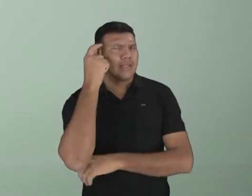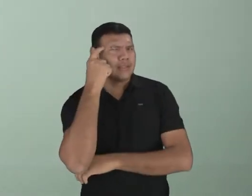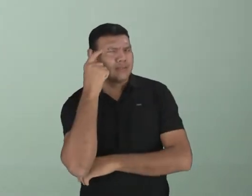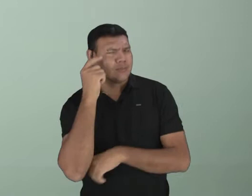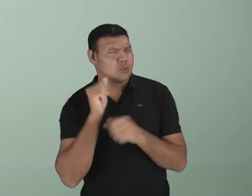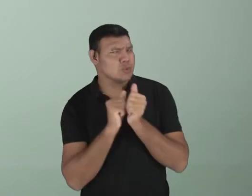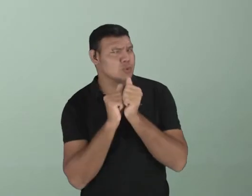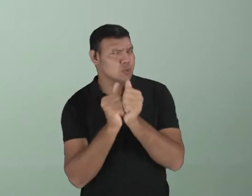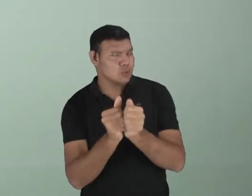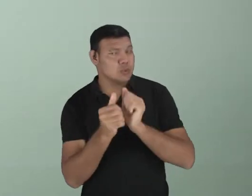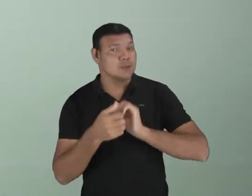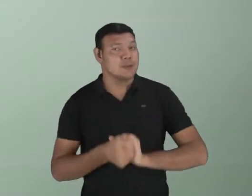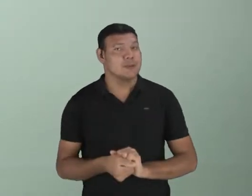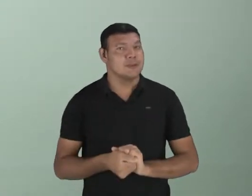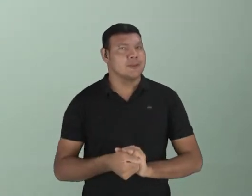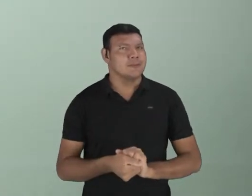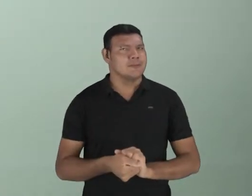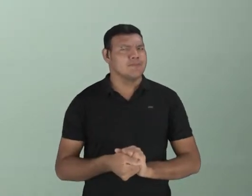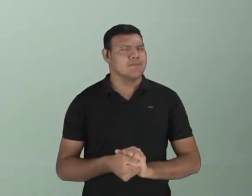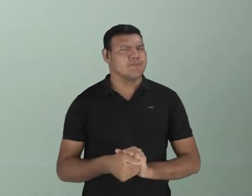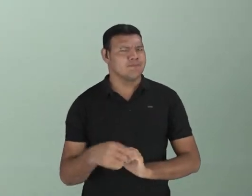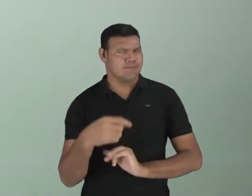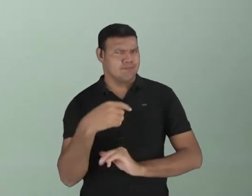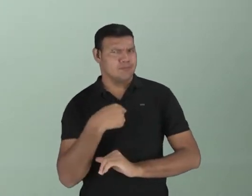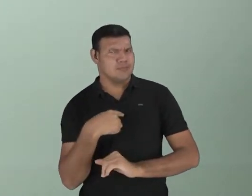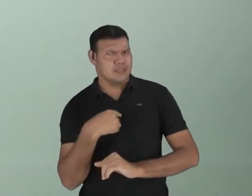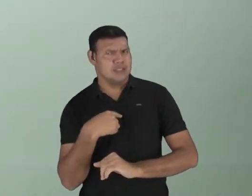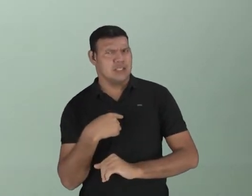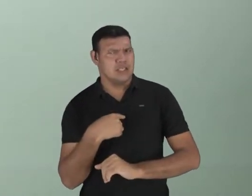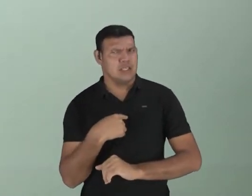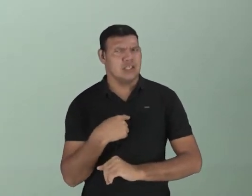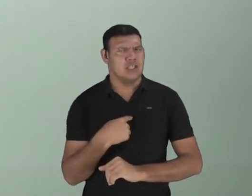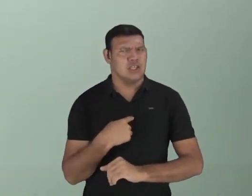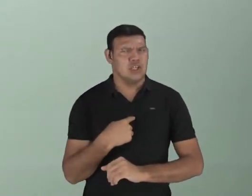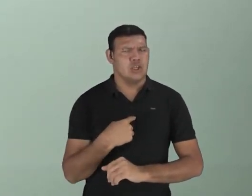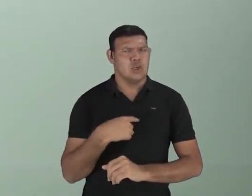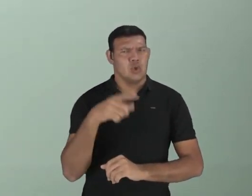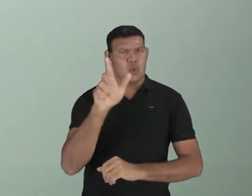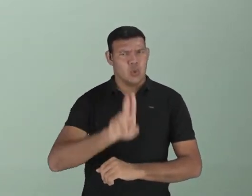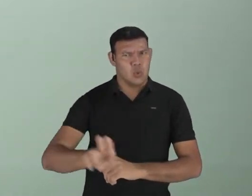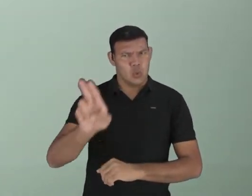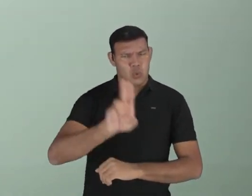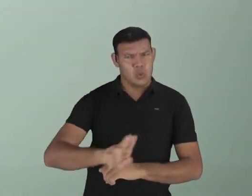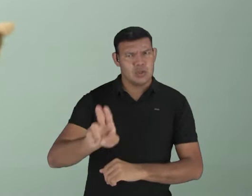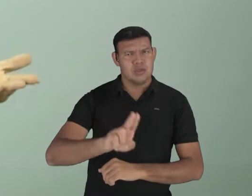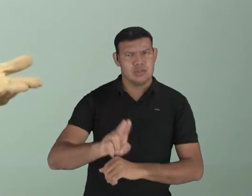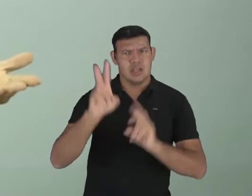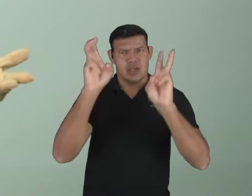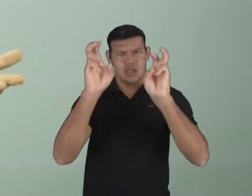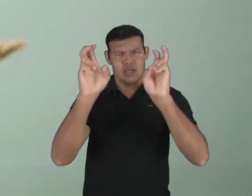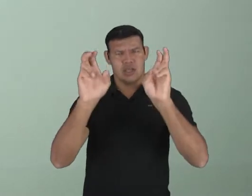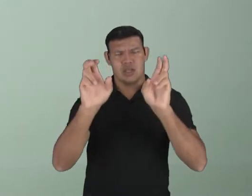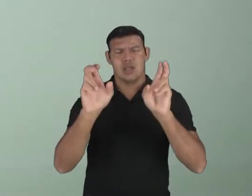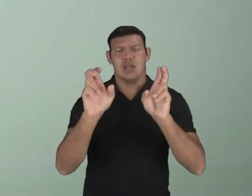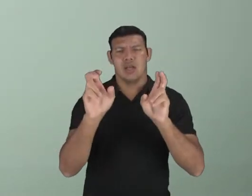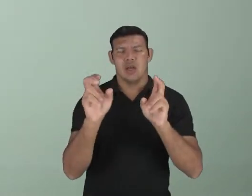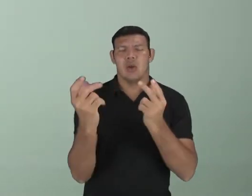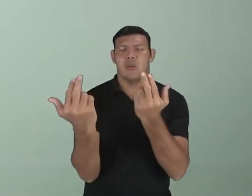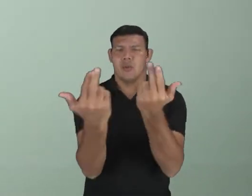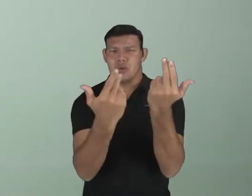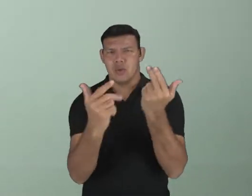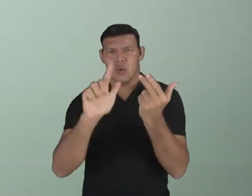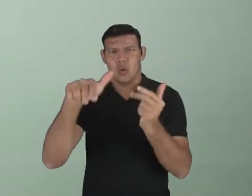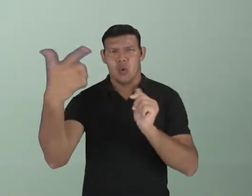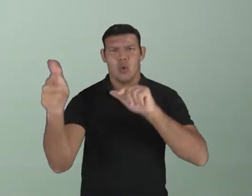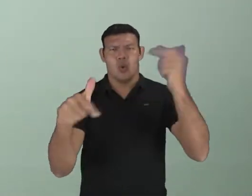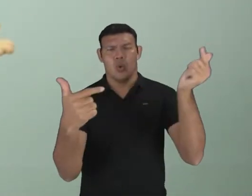Observe. Será que eu posso trabalhar o mesmo tema em diferentes tipos de textos? E a resposta